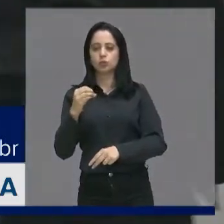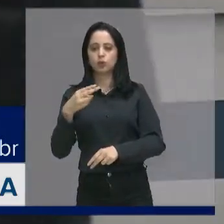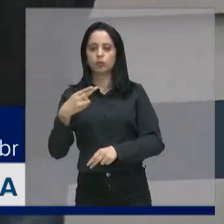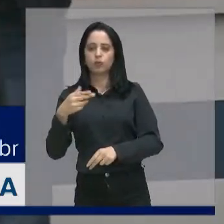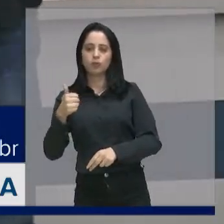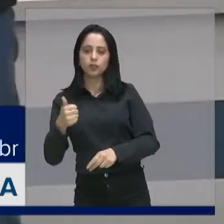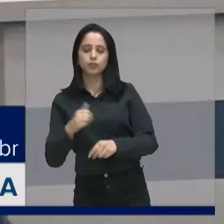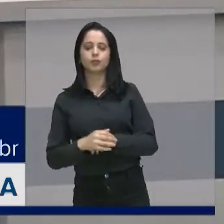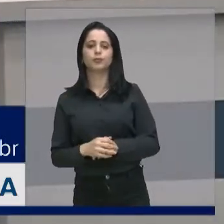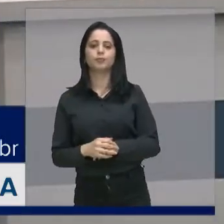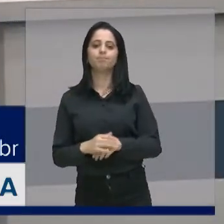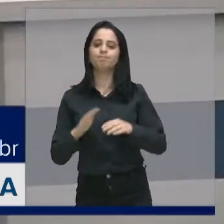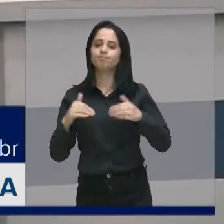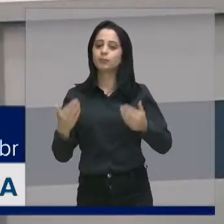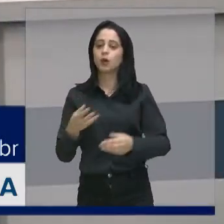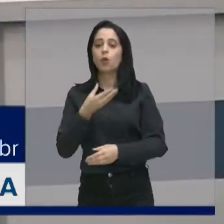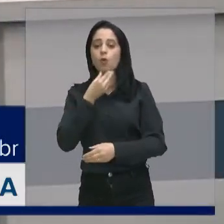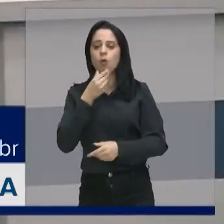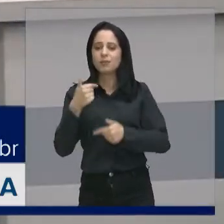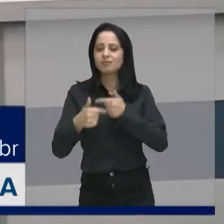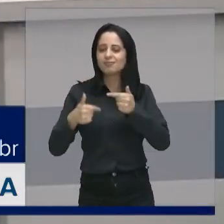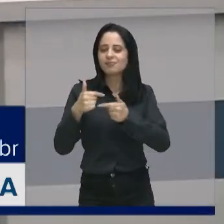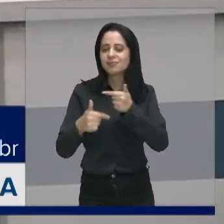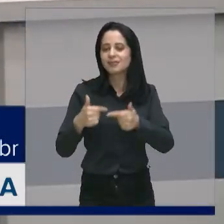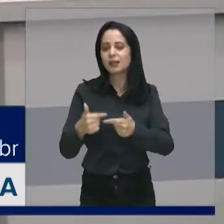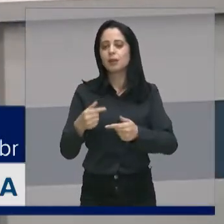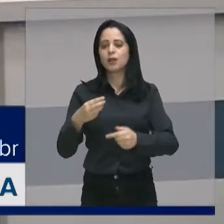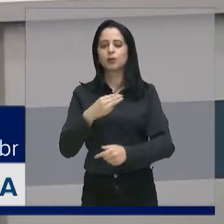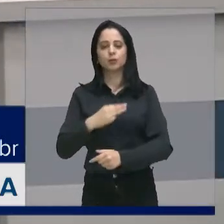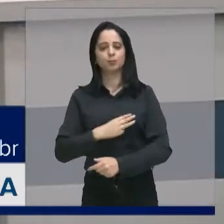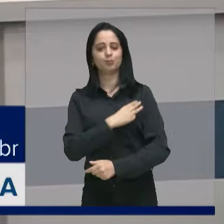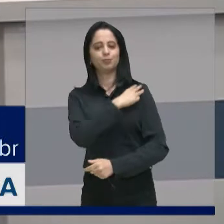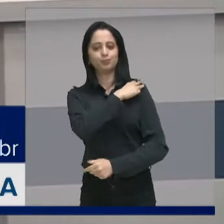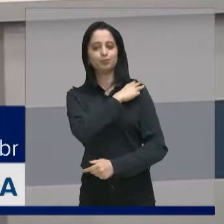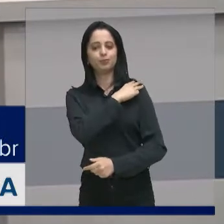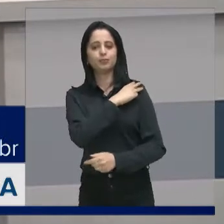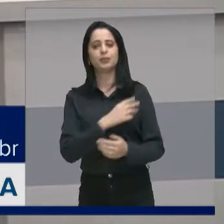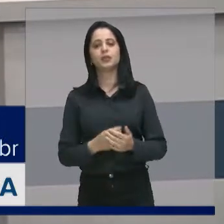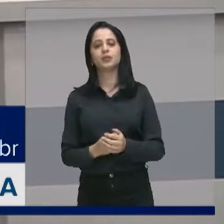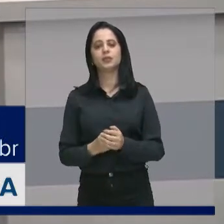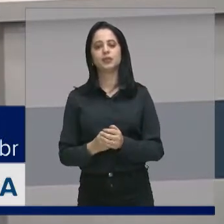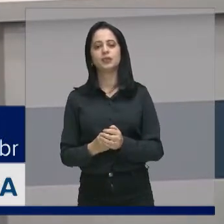Enquanto ministro, no tempo que esteve à frente do parque, articulou a criação de mais